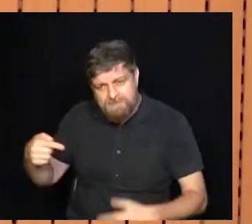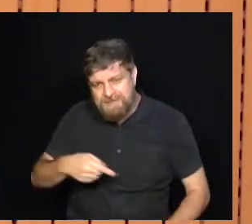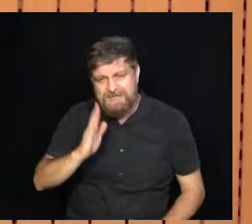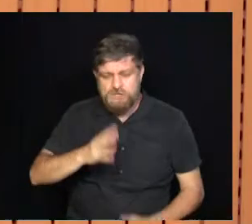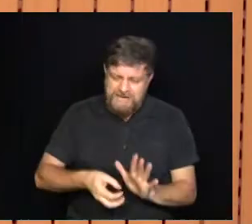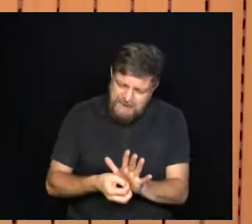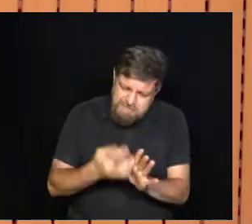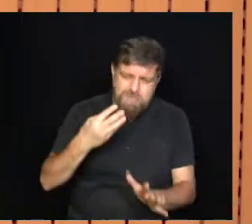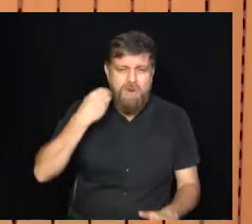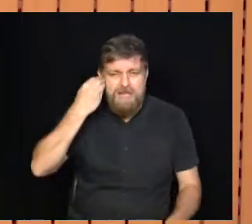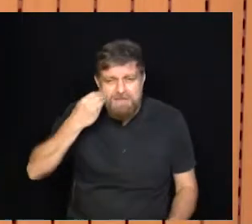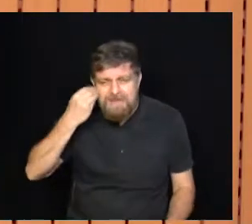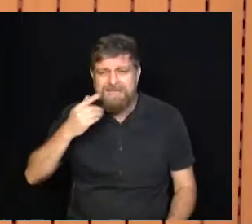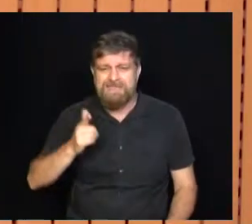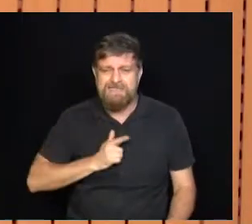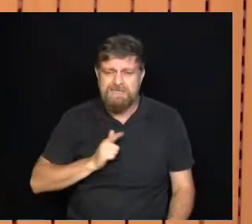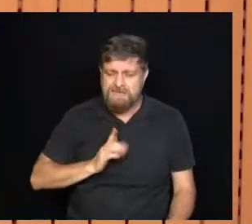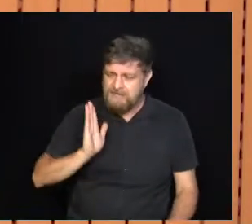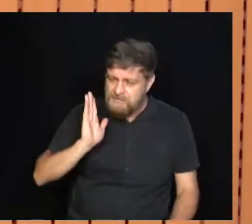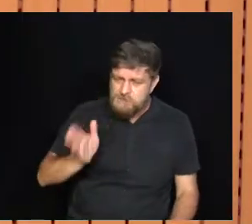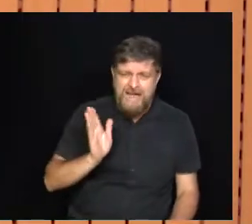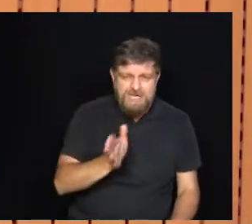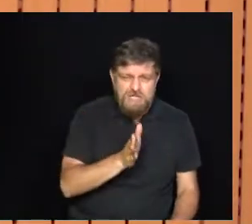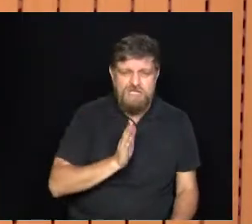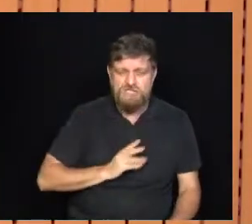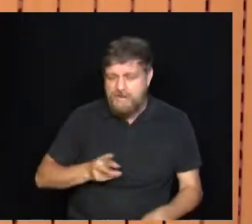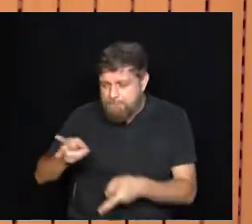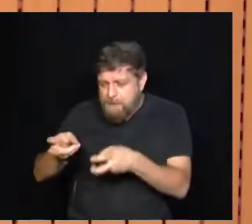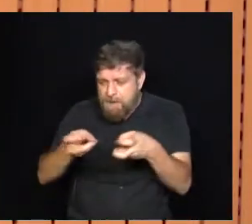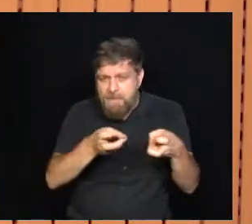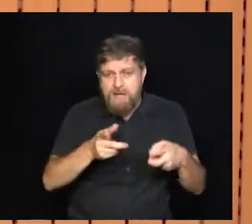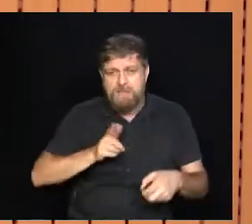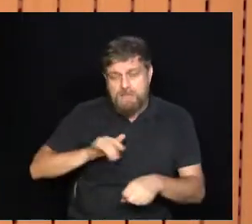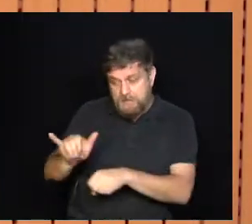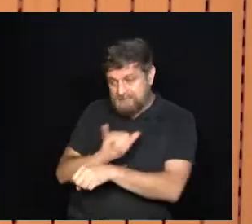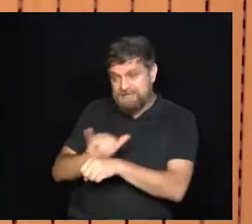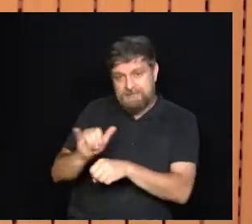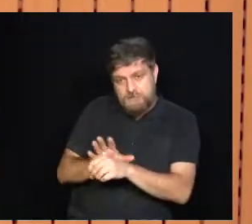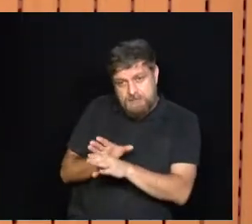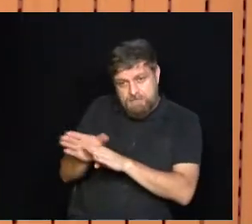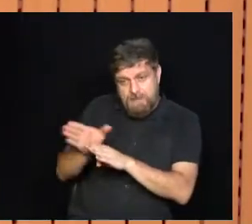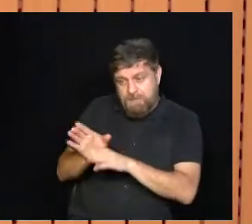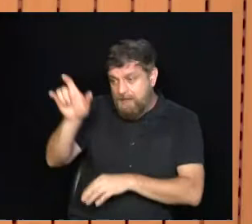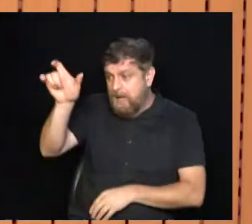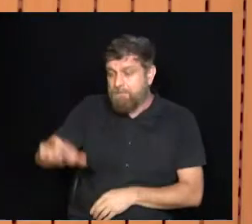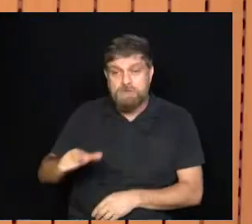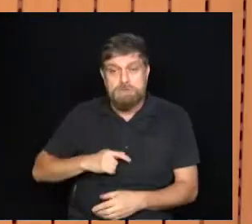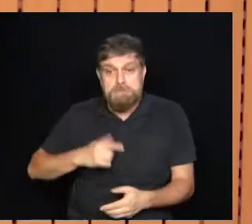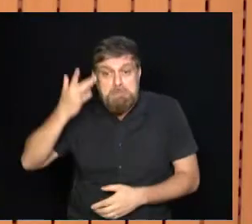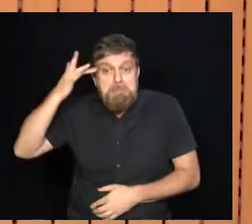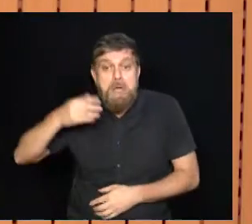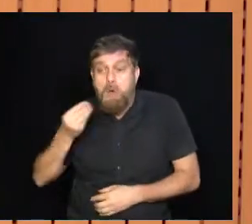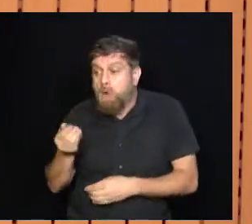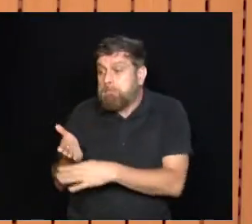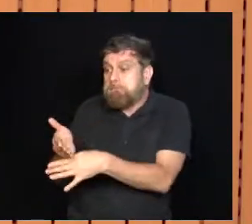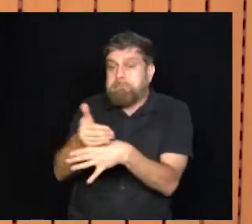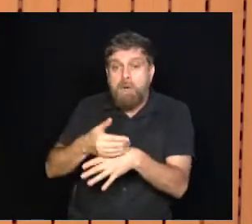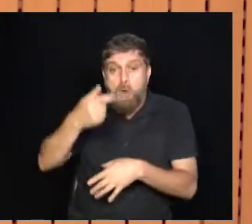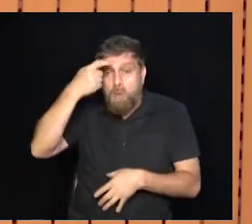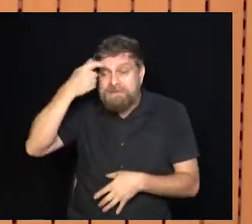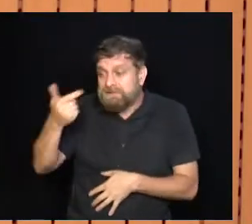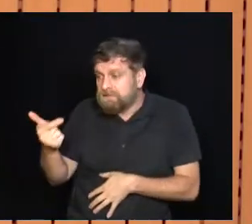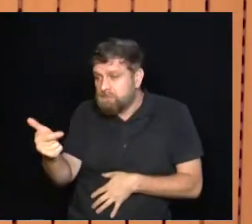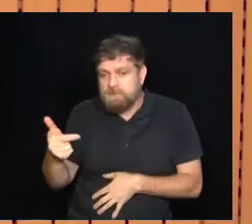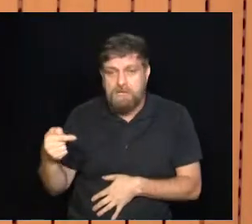várias vezes, já viu várias e várias situações e tem um caminho que ela, às vezes, não percebe, ela não tem essa consciência, e com